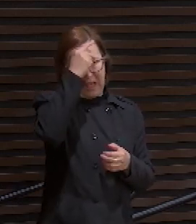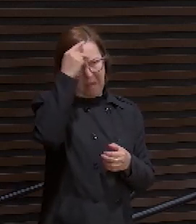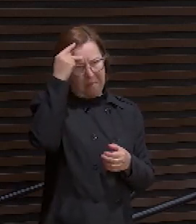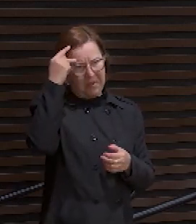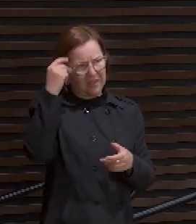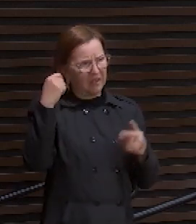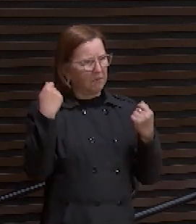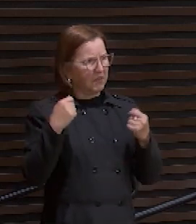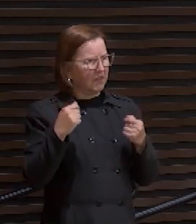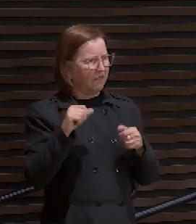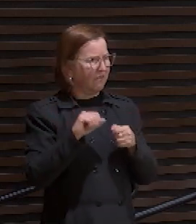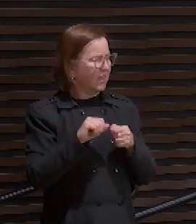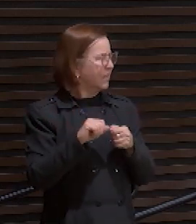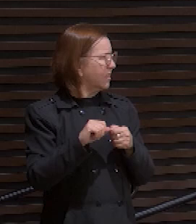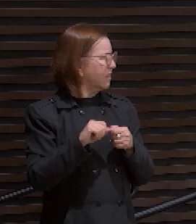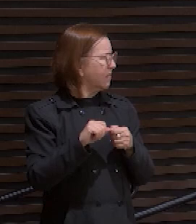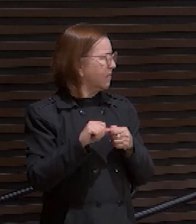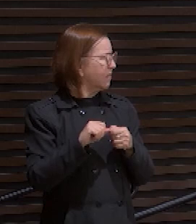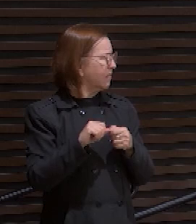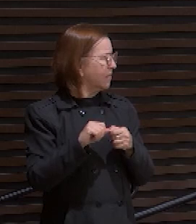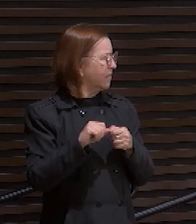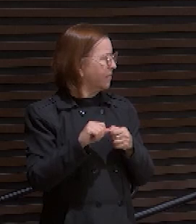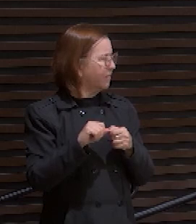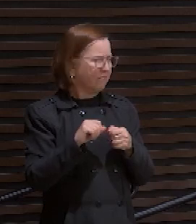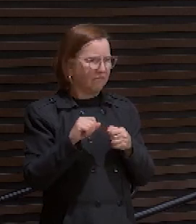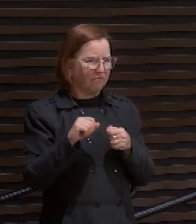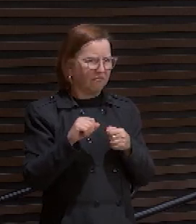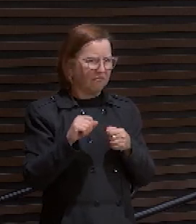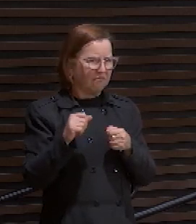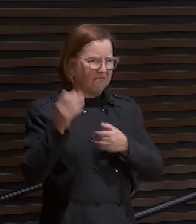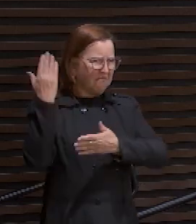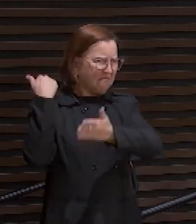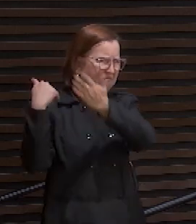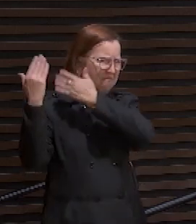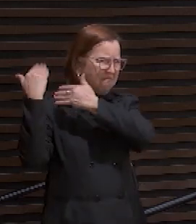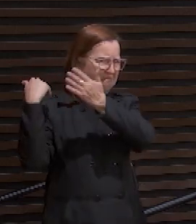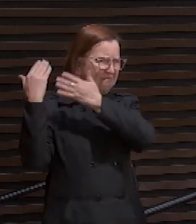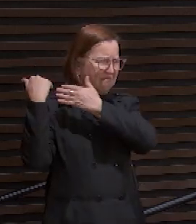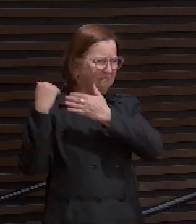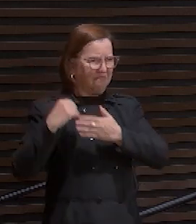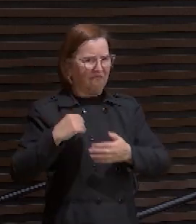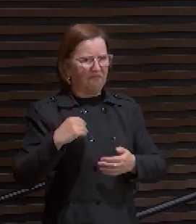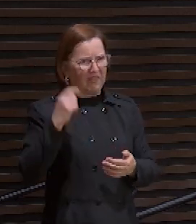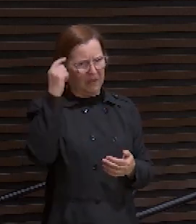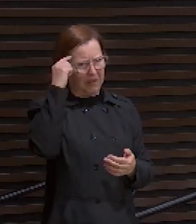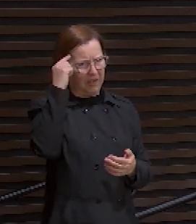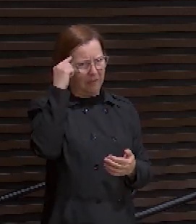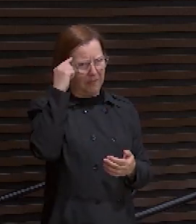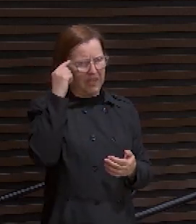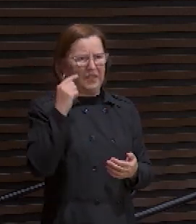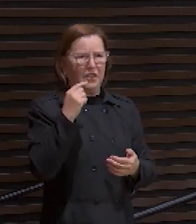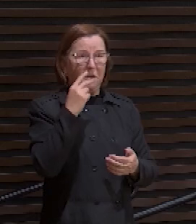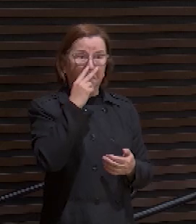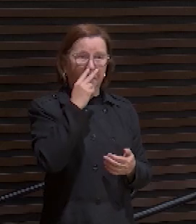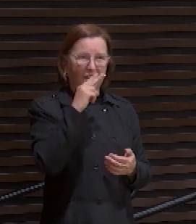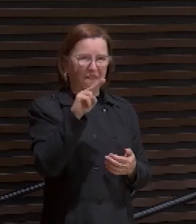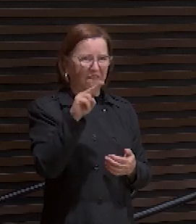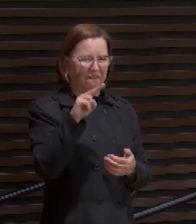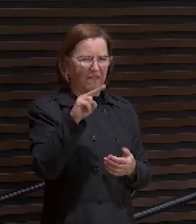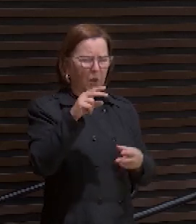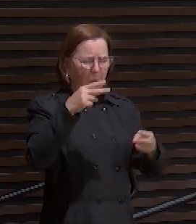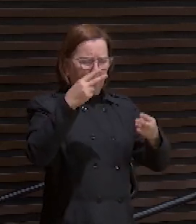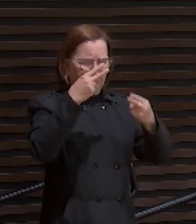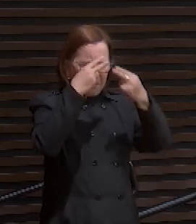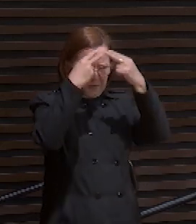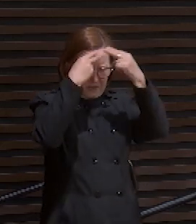regressão. uma regressão para ver os traumas